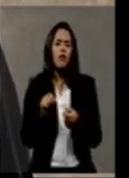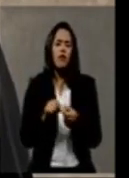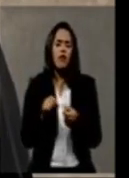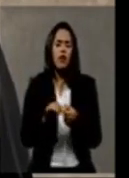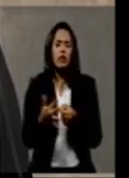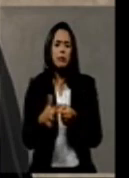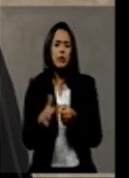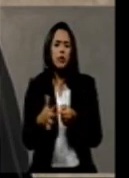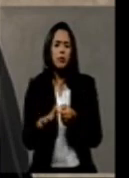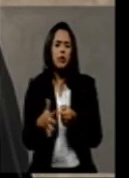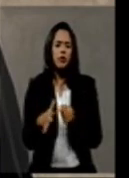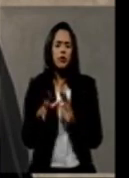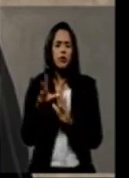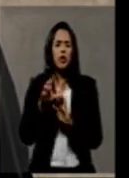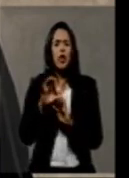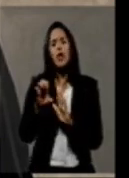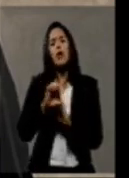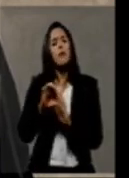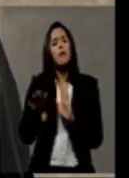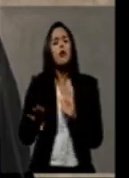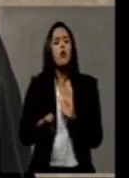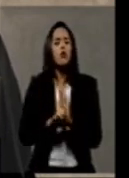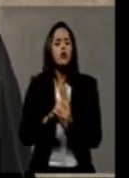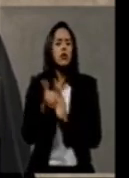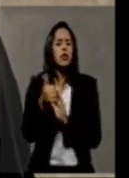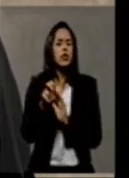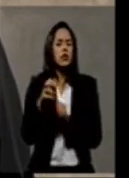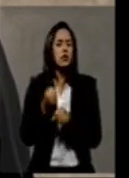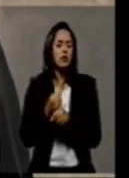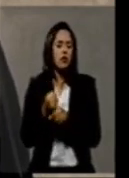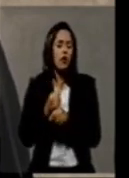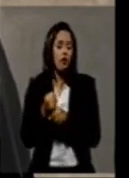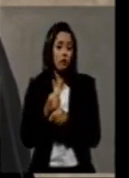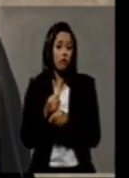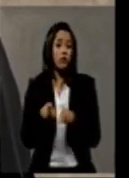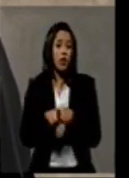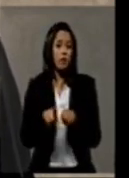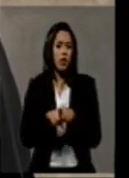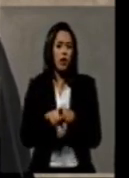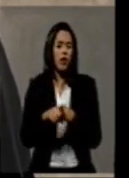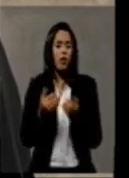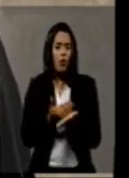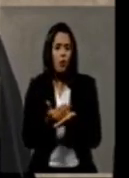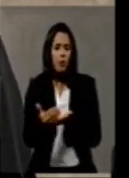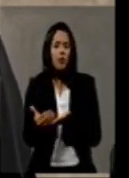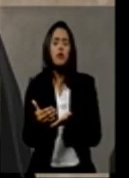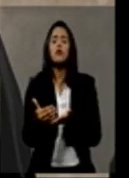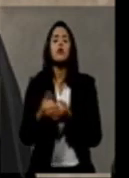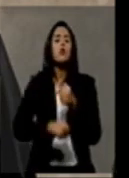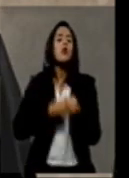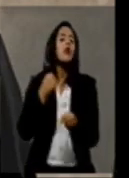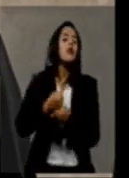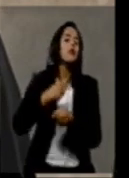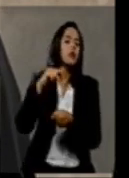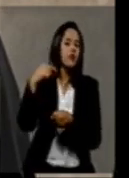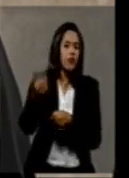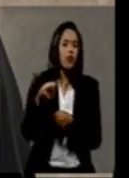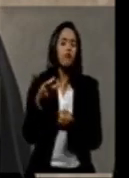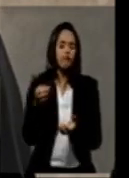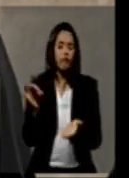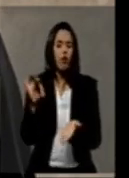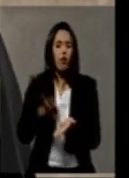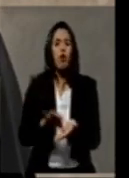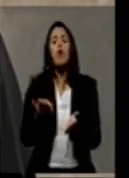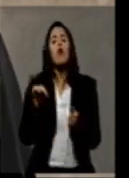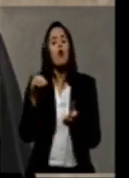na emenda constitucional a promulgação 15 anos e no início do ano vindouro a instalação